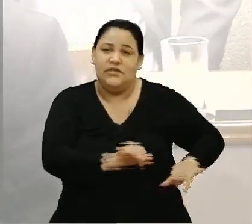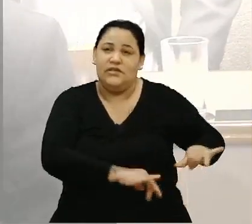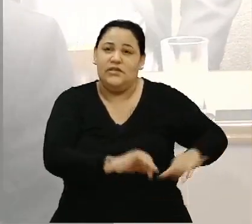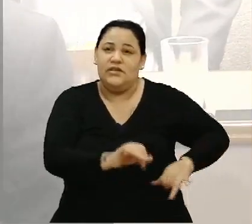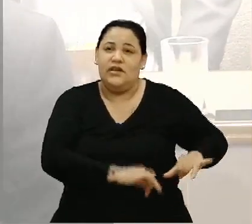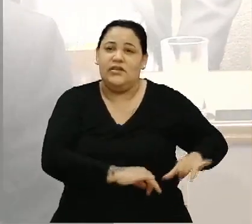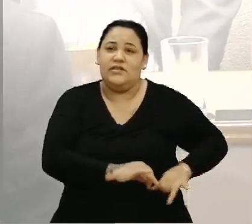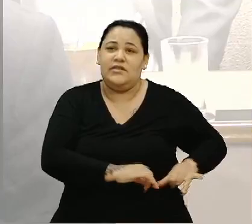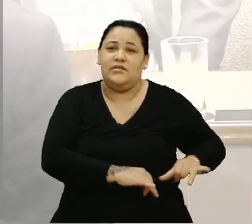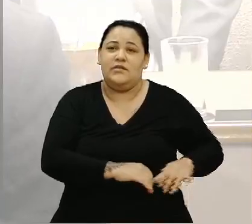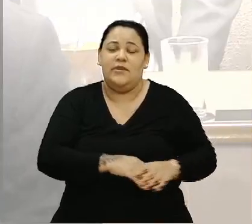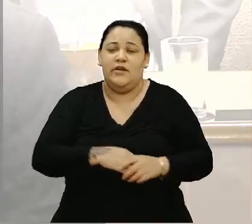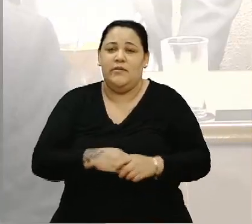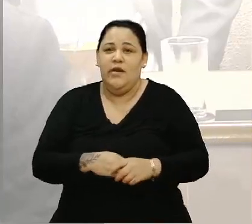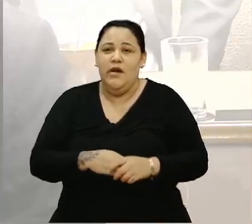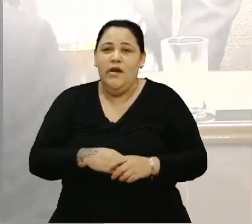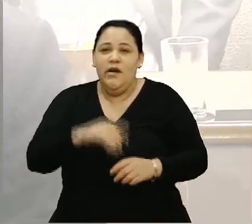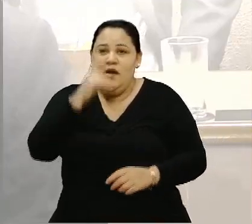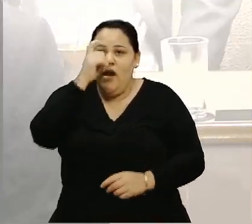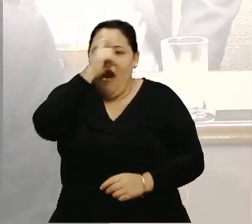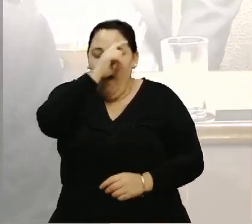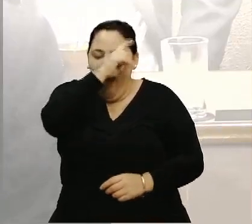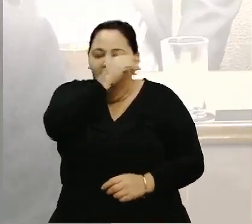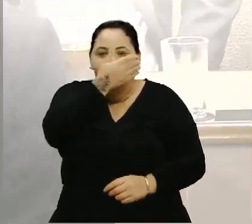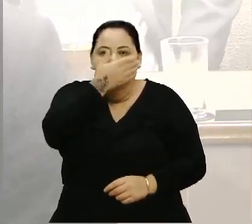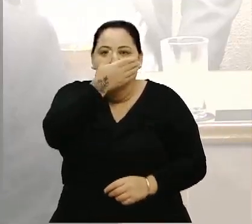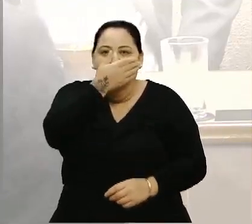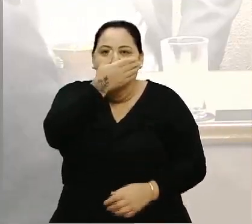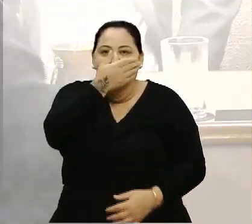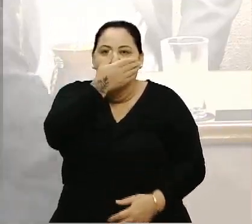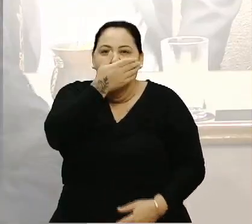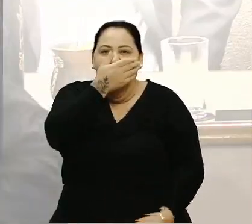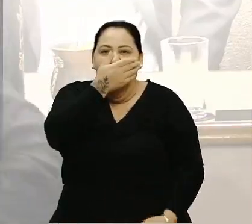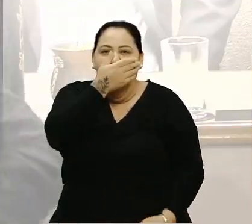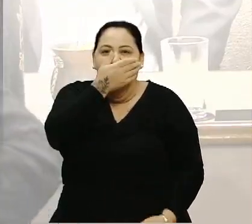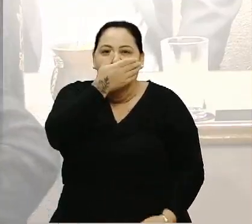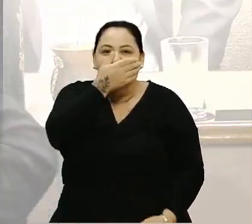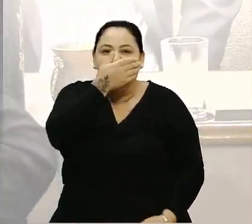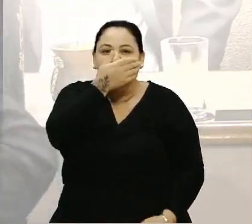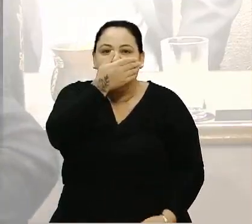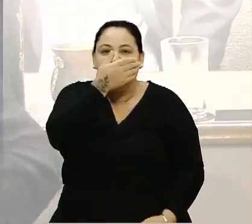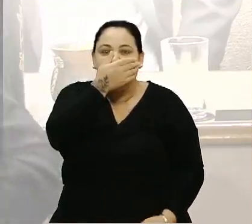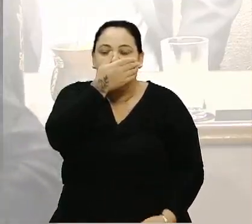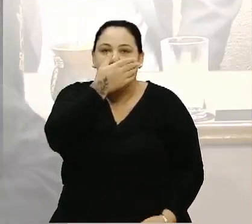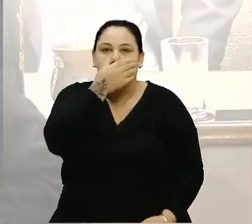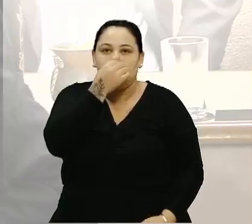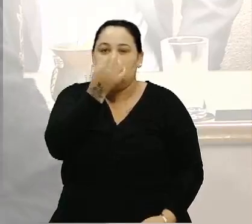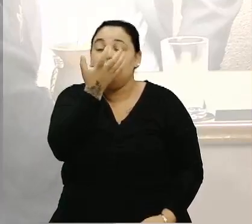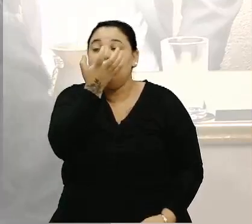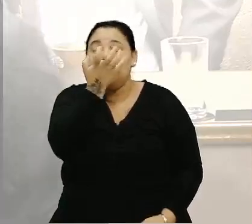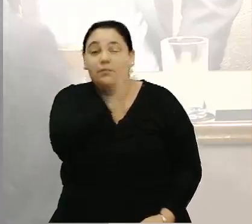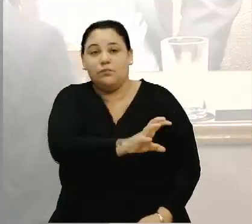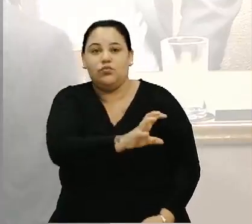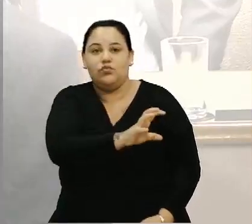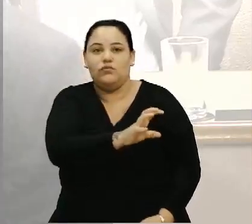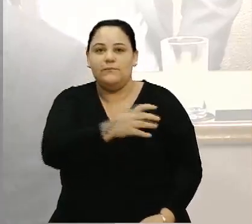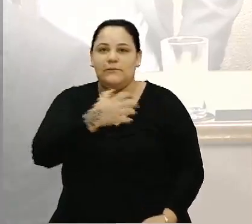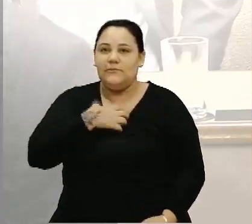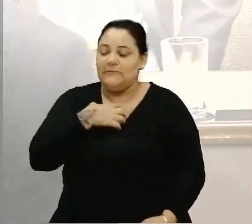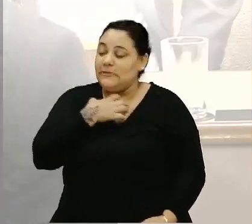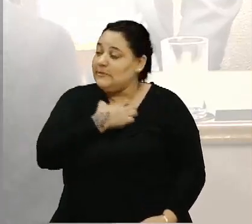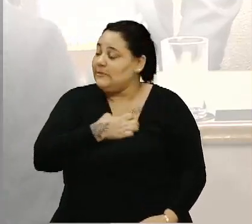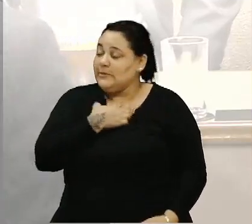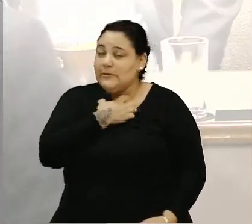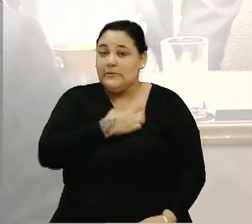que nós todos estamos passando. Então, o meu repúdio, a minha revolta pela